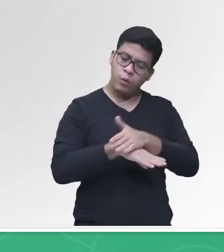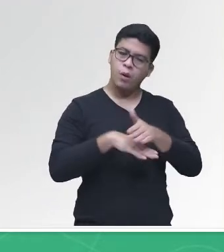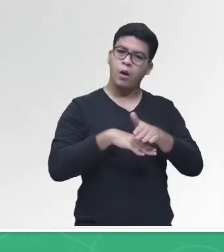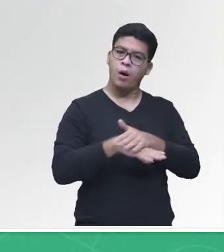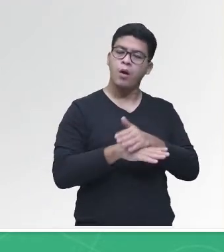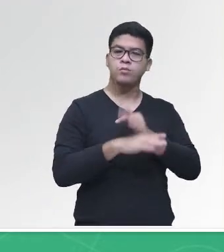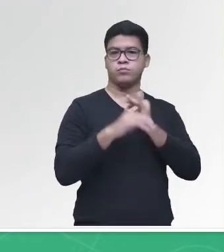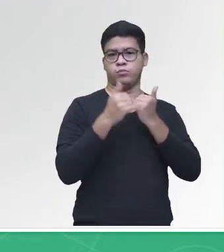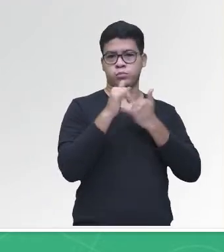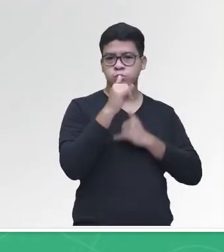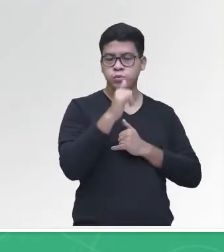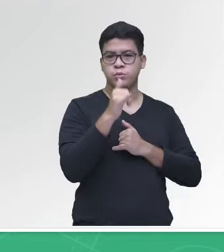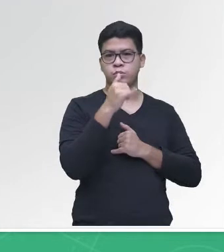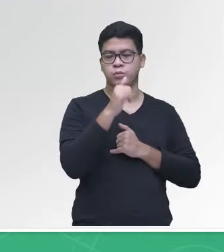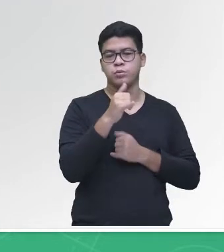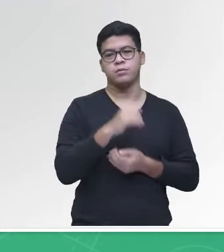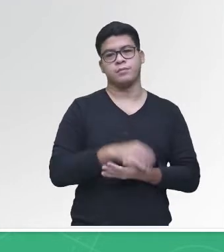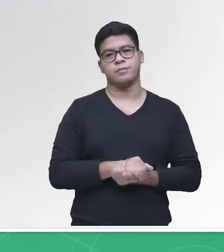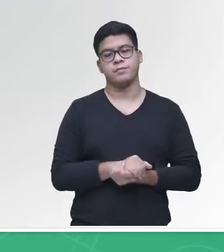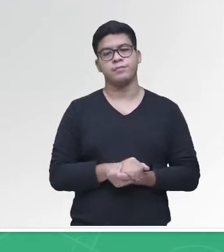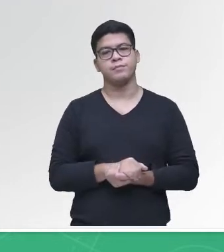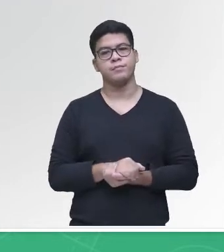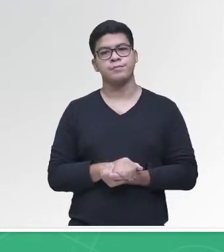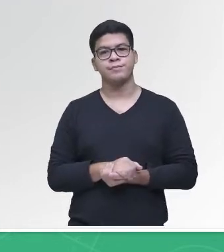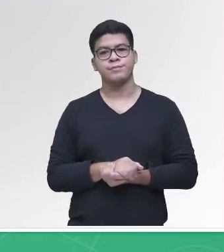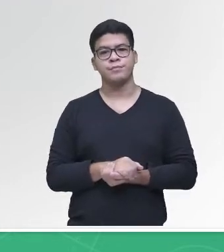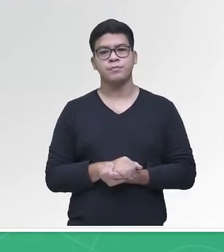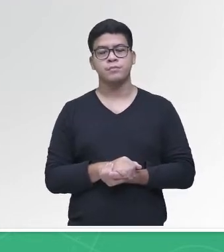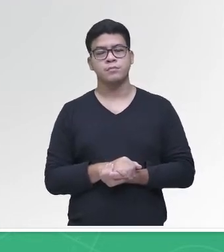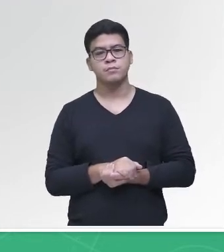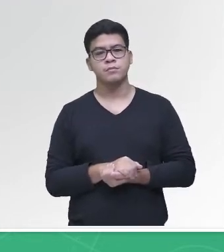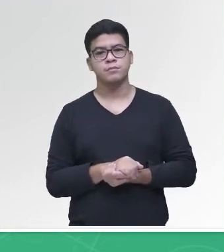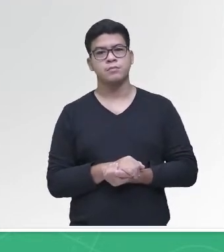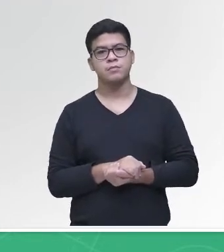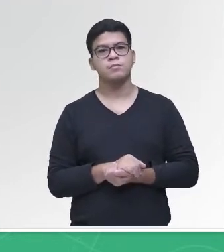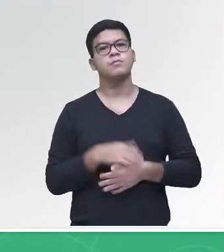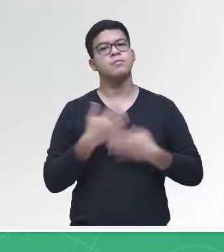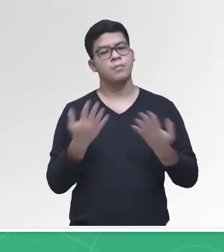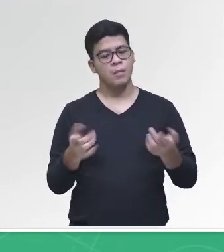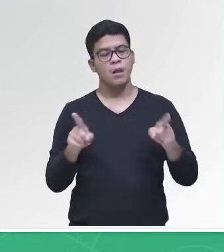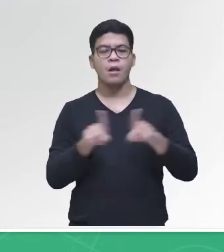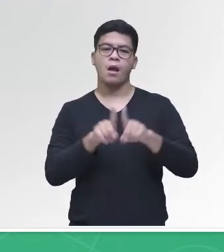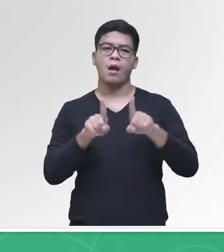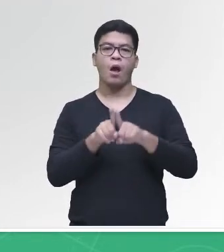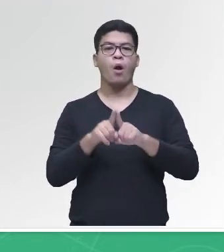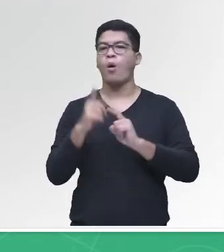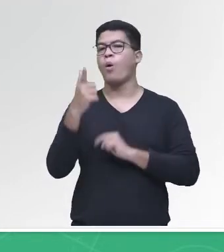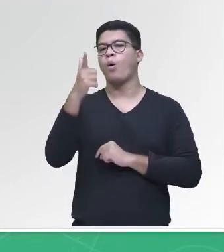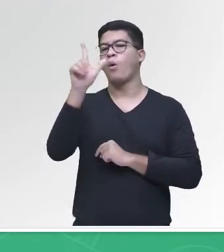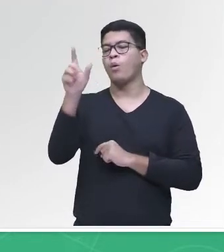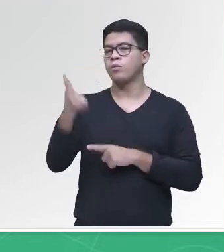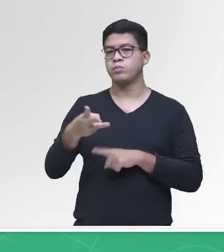elétrica. Depois que nós temos aí esse princípio, nós temos aí